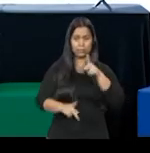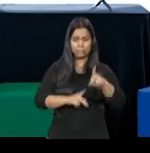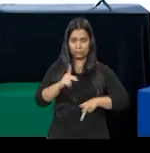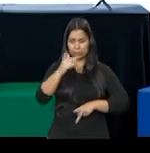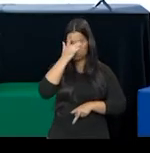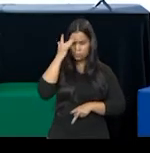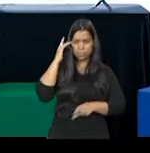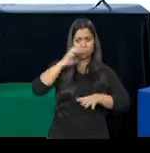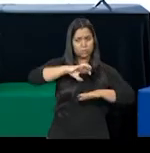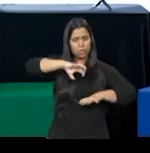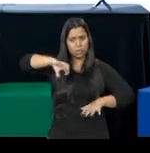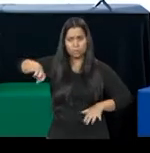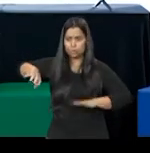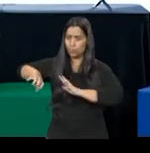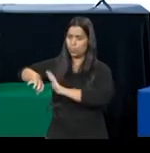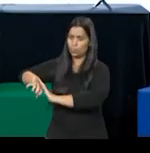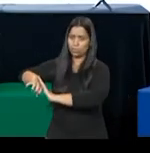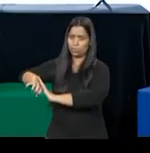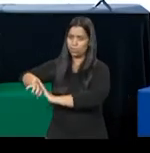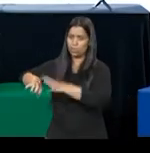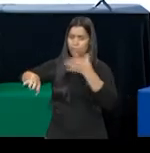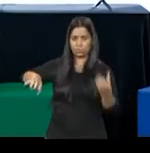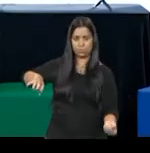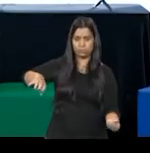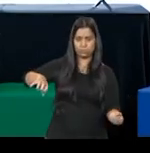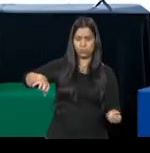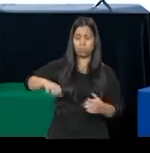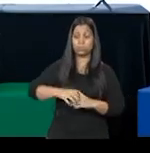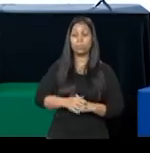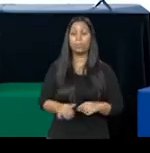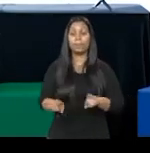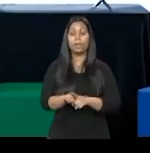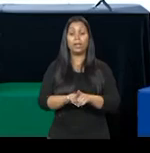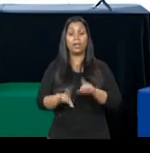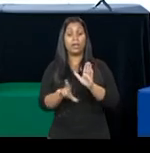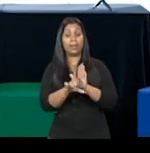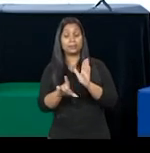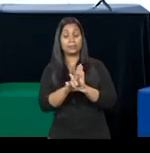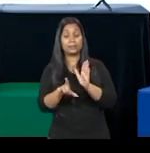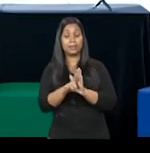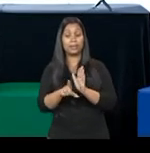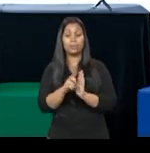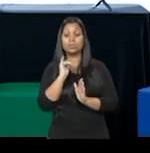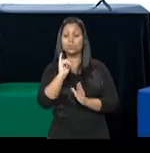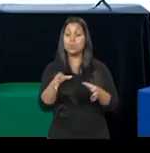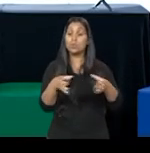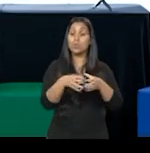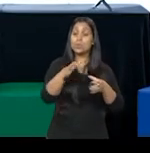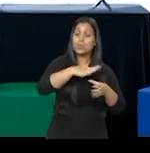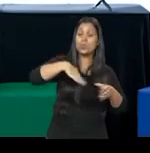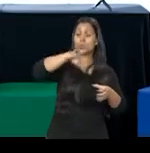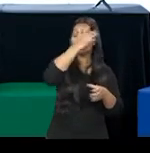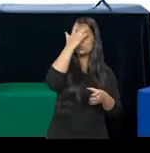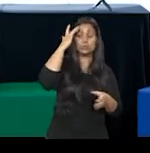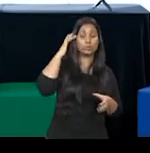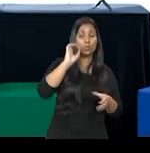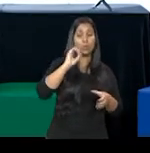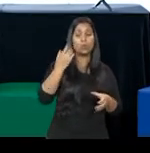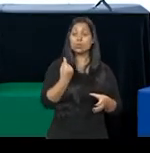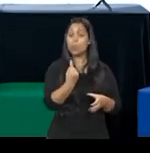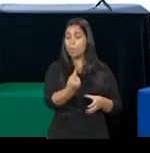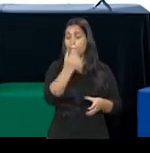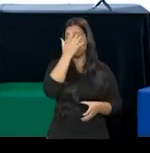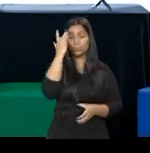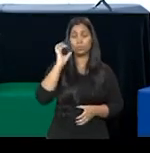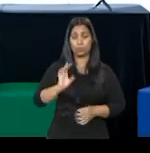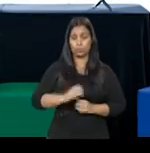da população é excluída das decisões. Também as leis são ditadas por um grupo de pessoas ou